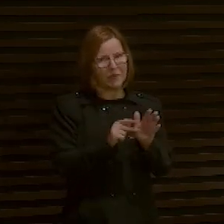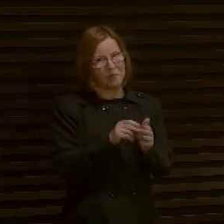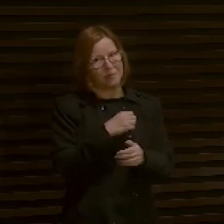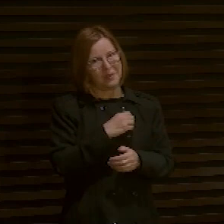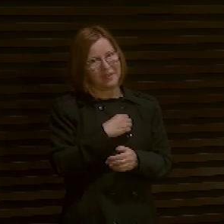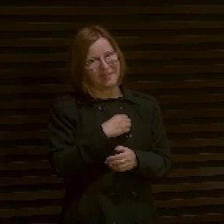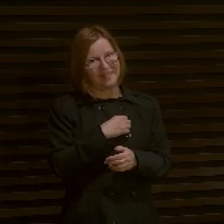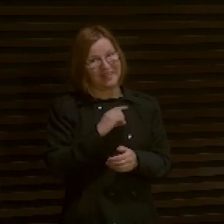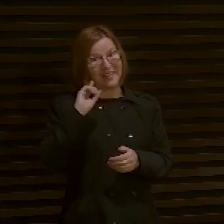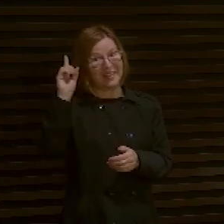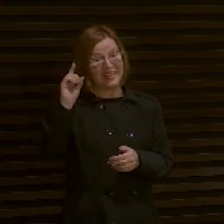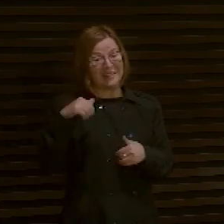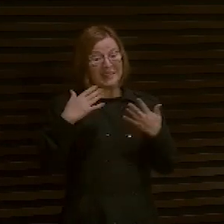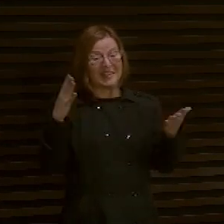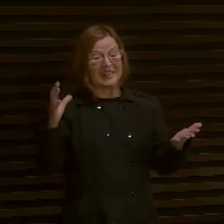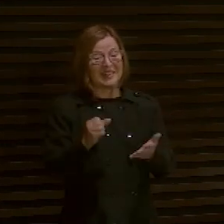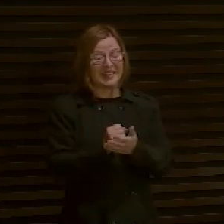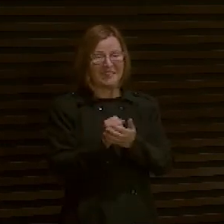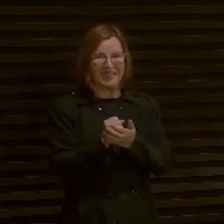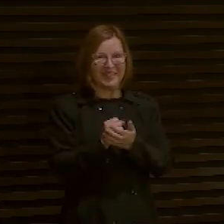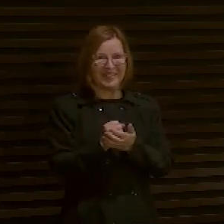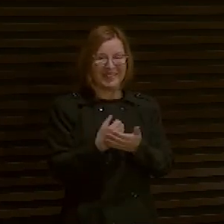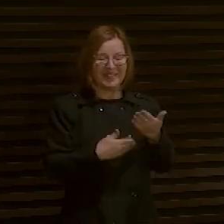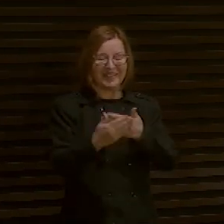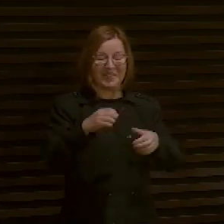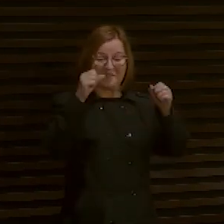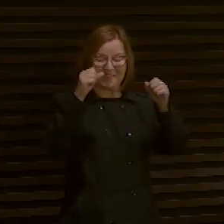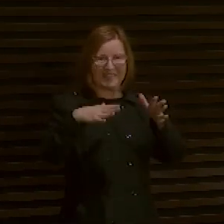milagrosa. O Espírito Santo abriu seus olhos.